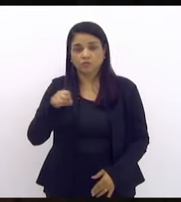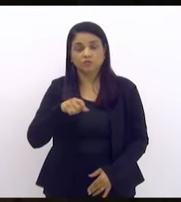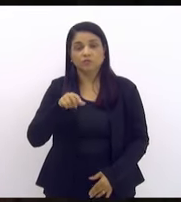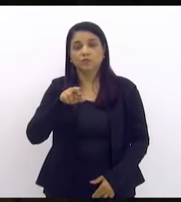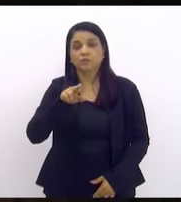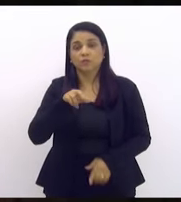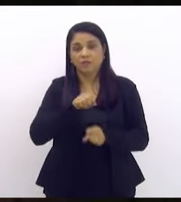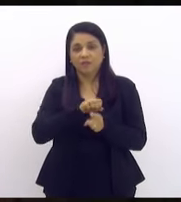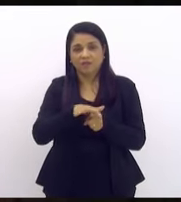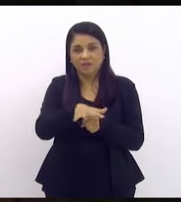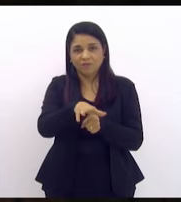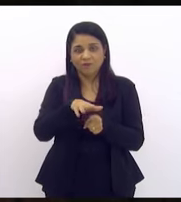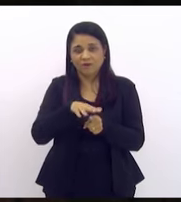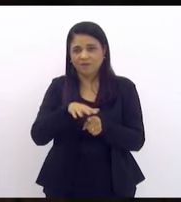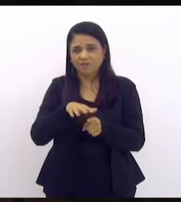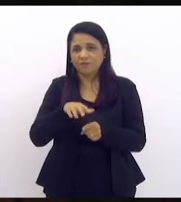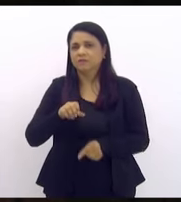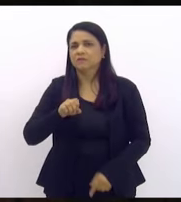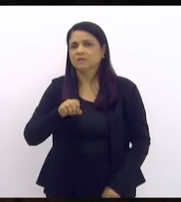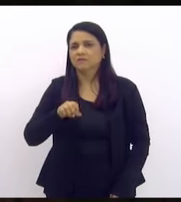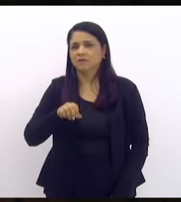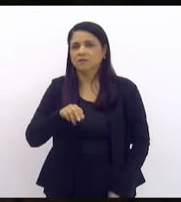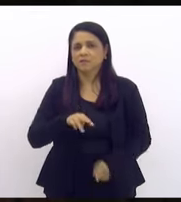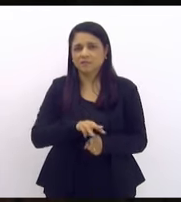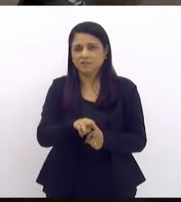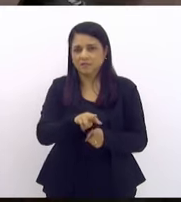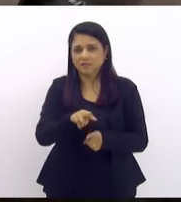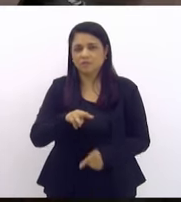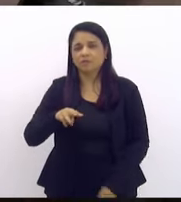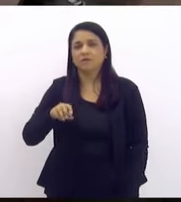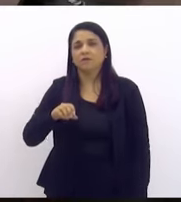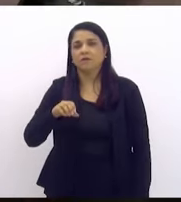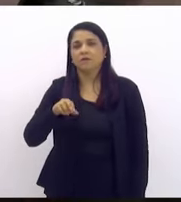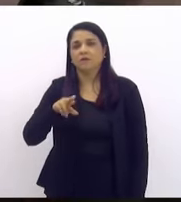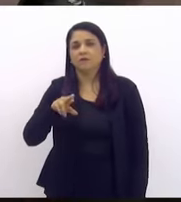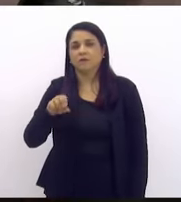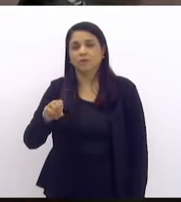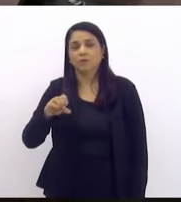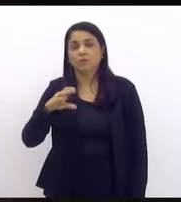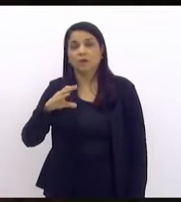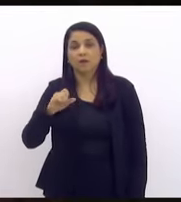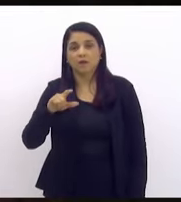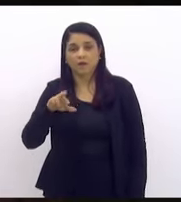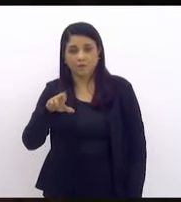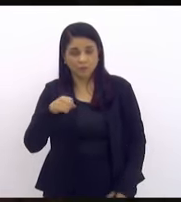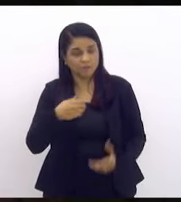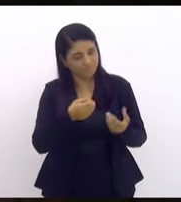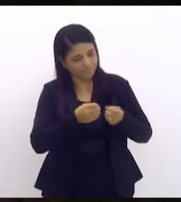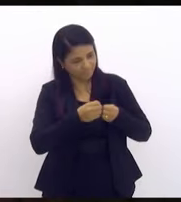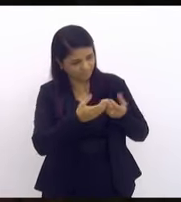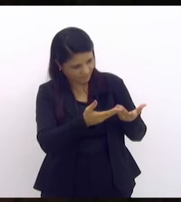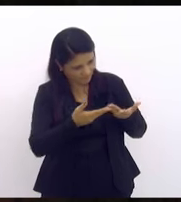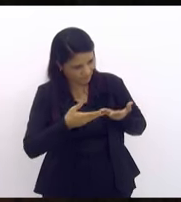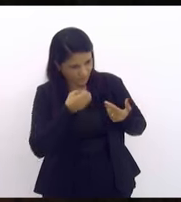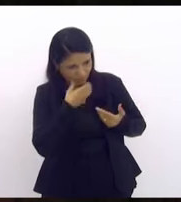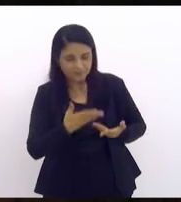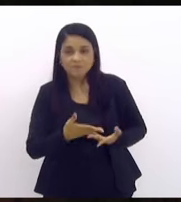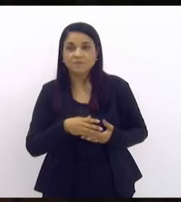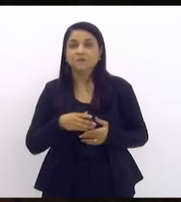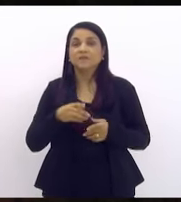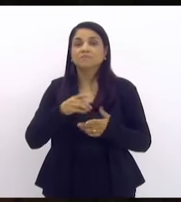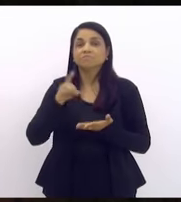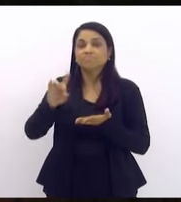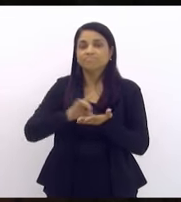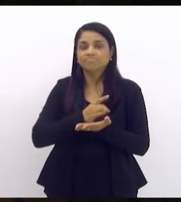seja muito bem-vindo a esta casa. Essa casa está aberta, Vossa Excelência. Próxima oradora inscrita é a deputada